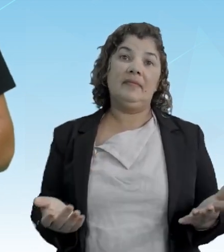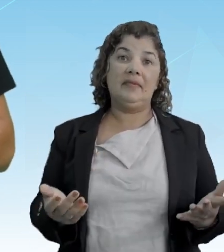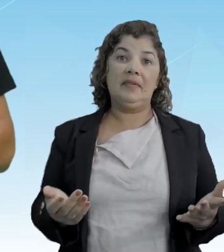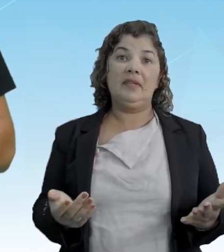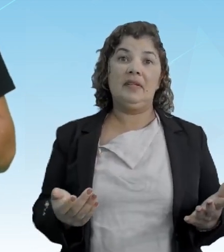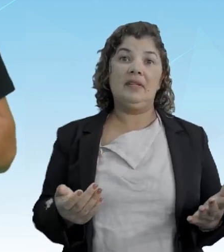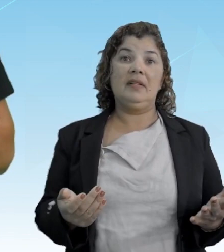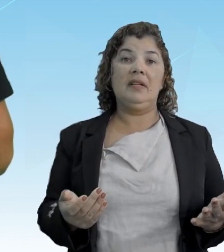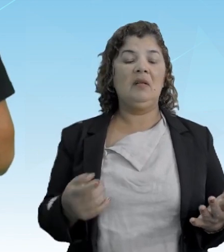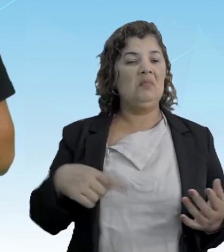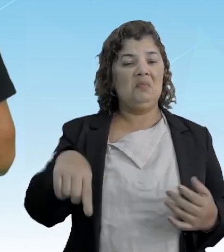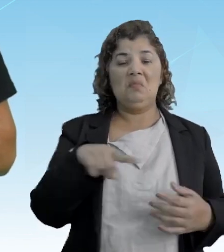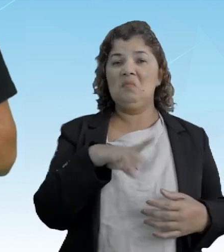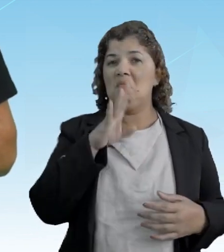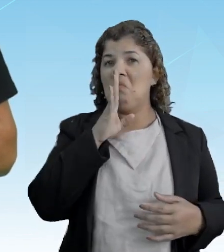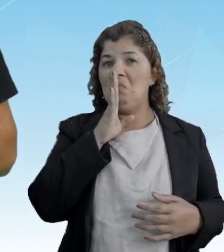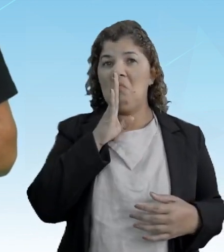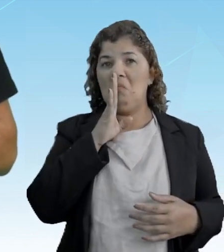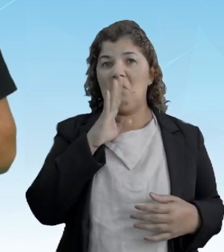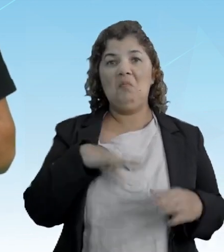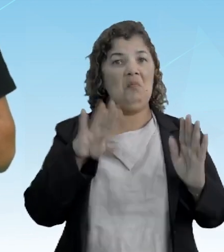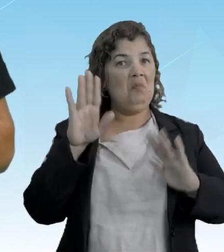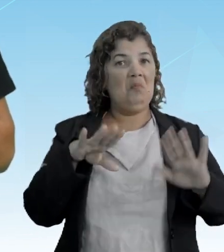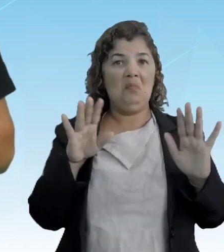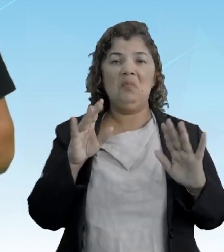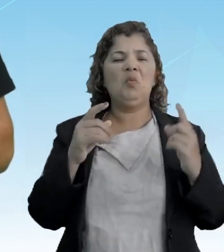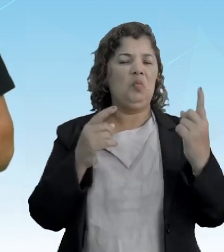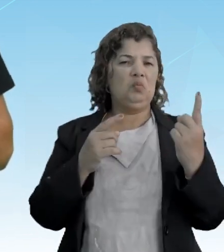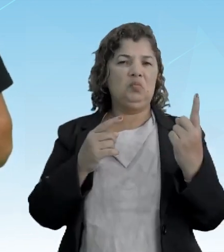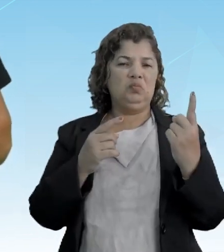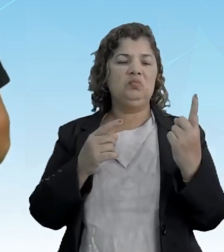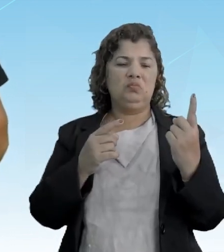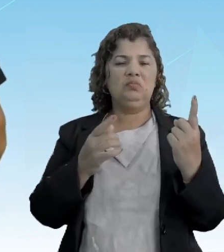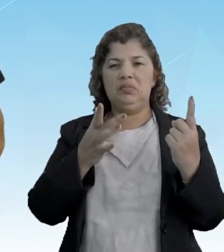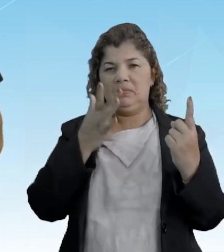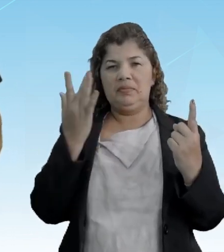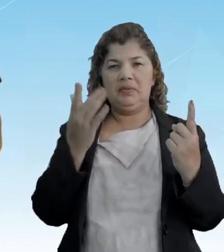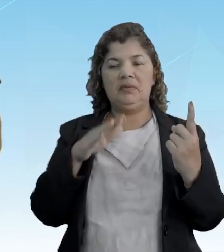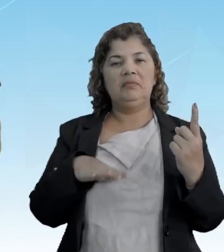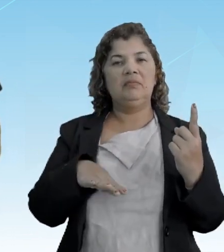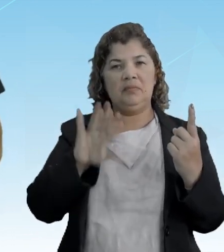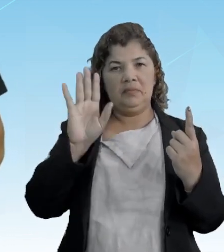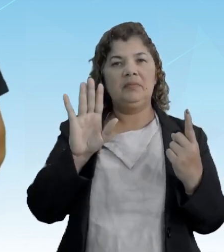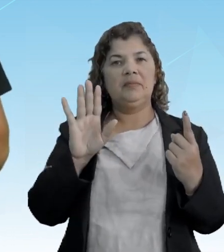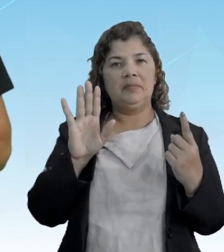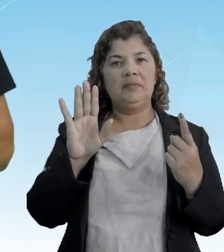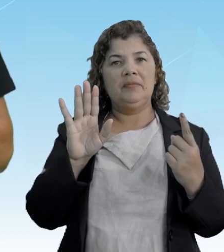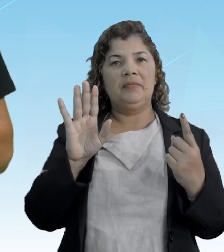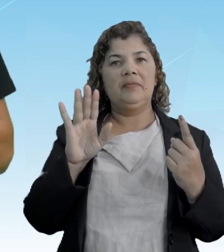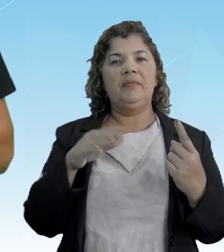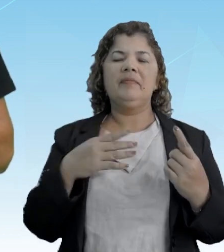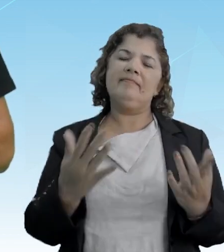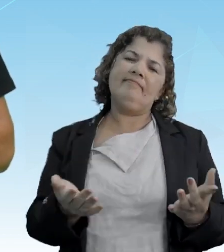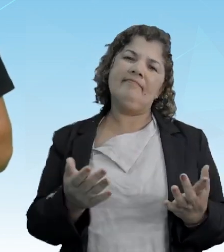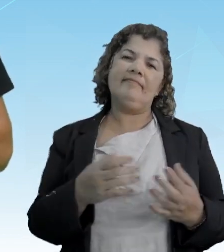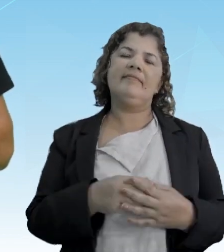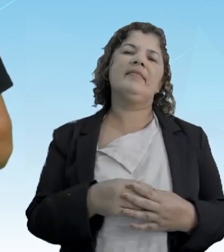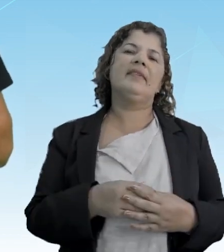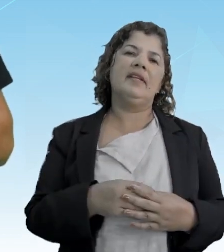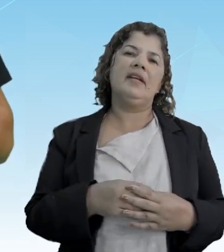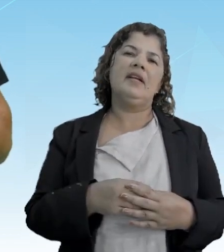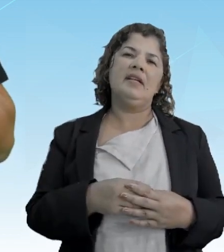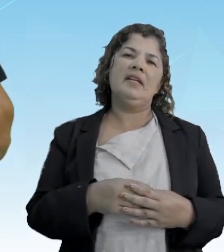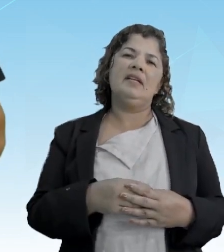Então, nenhum levantou a mão. Aliás, um só levantou a mão. Mentindo, um só levantou a mão. Aí eu